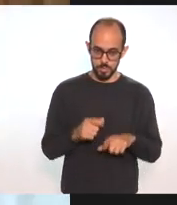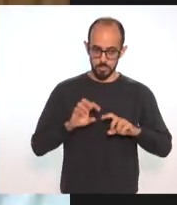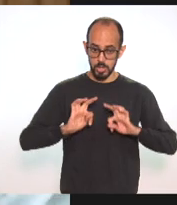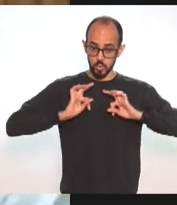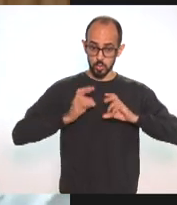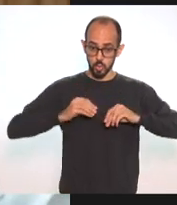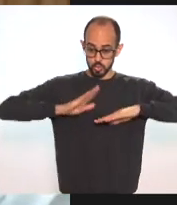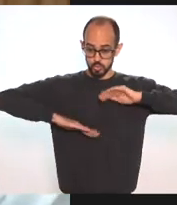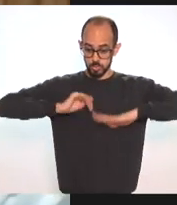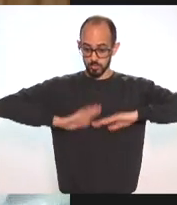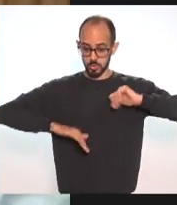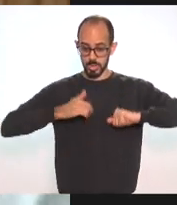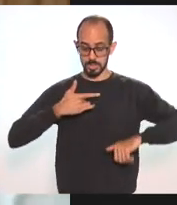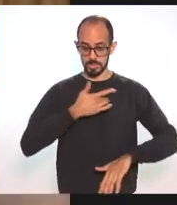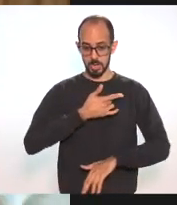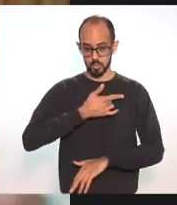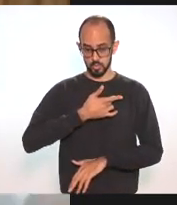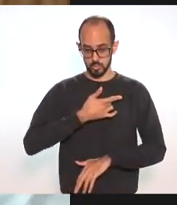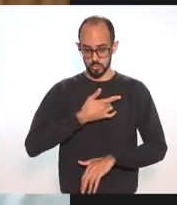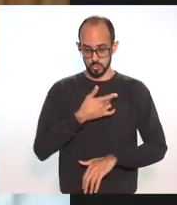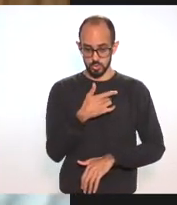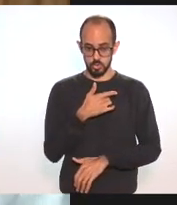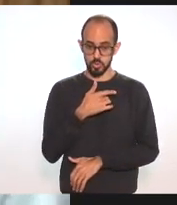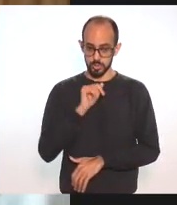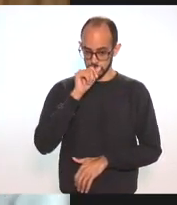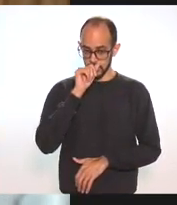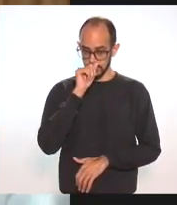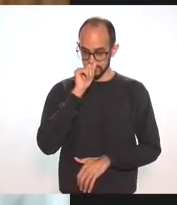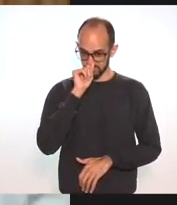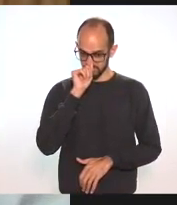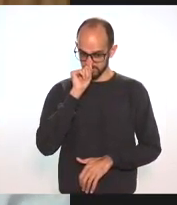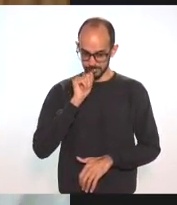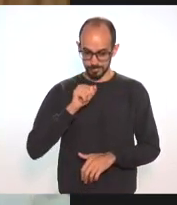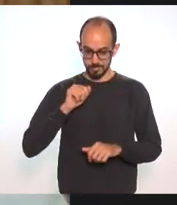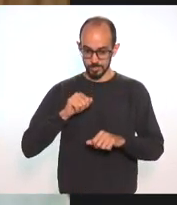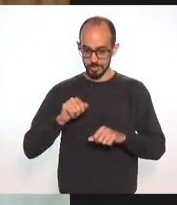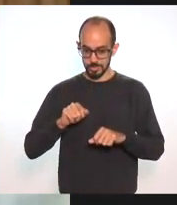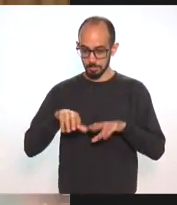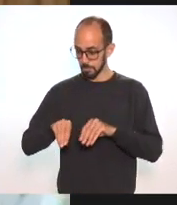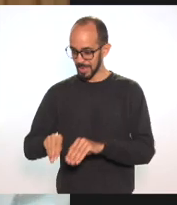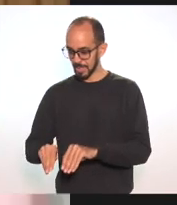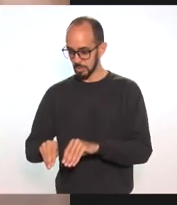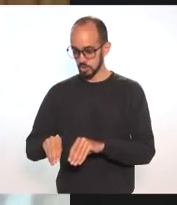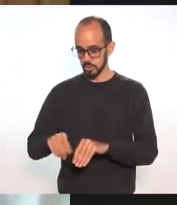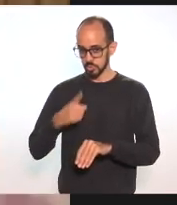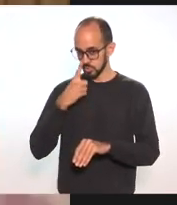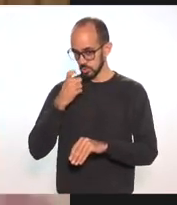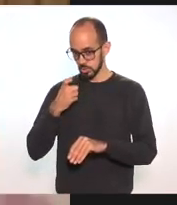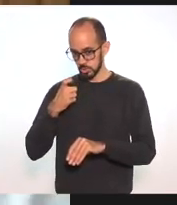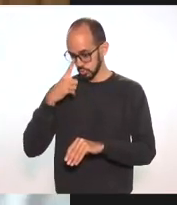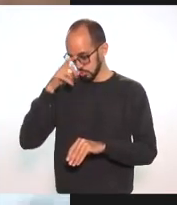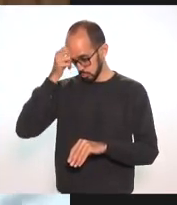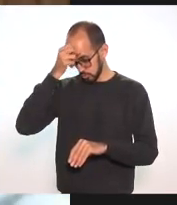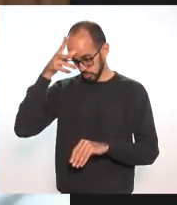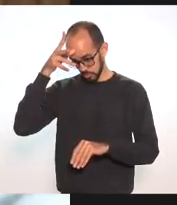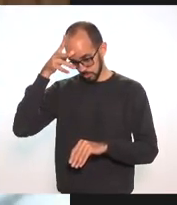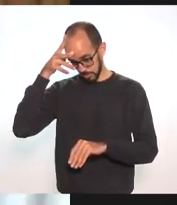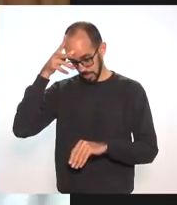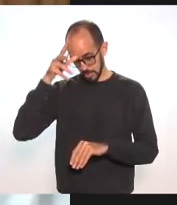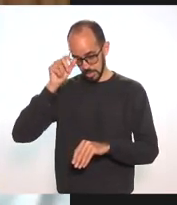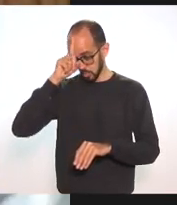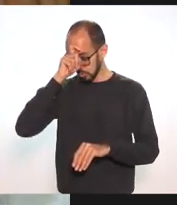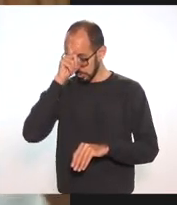de saúde, até quem mexe no lixo dos hospitais, as pessoas que trabalham de frente, na linha de frente